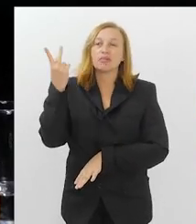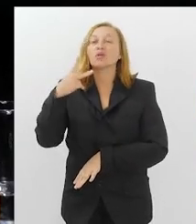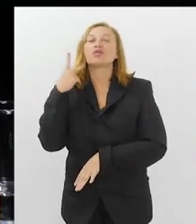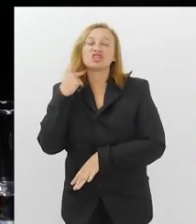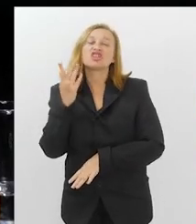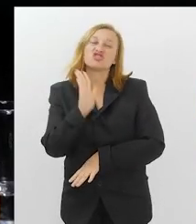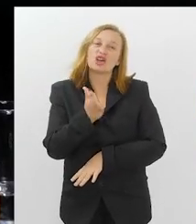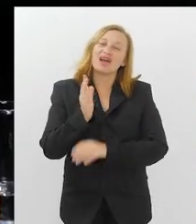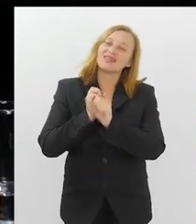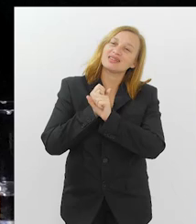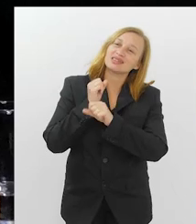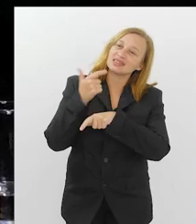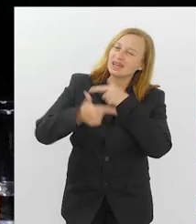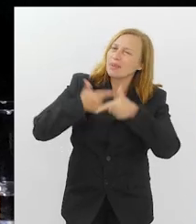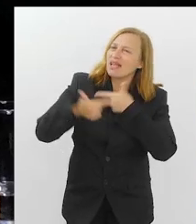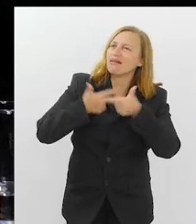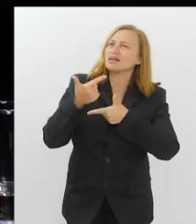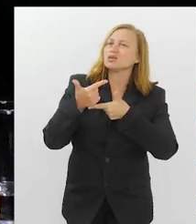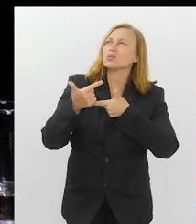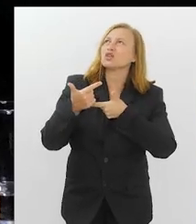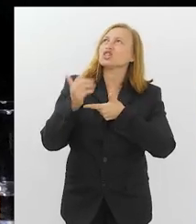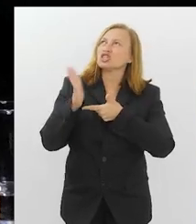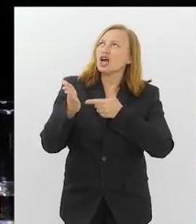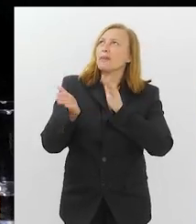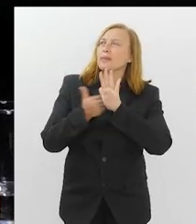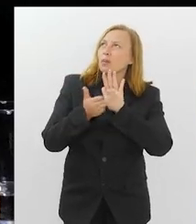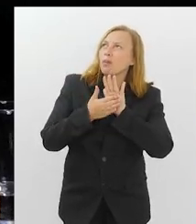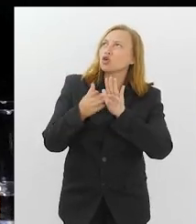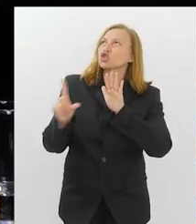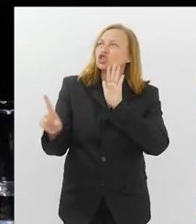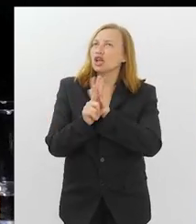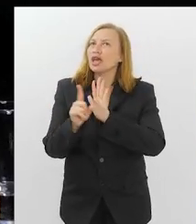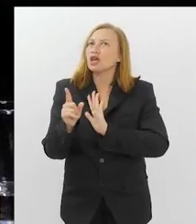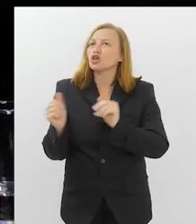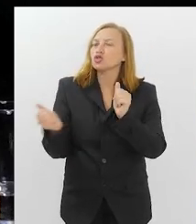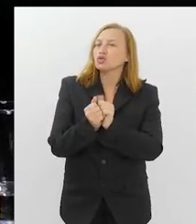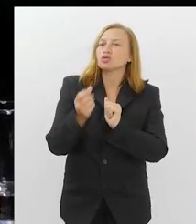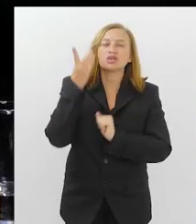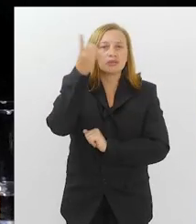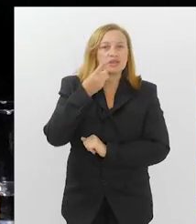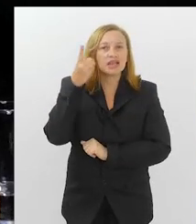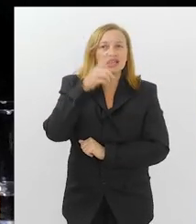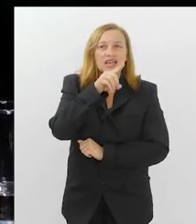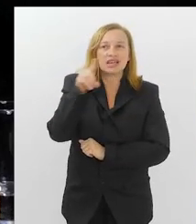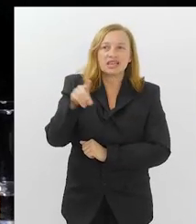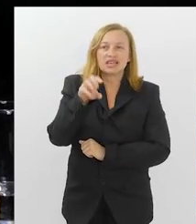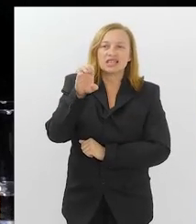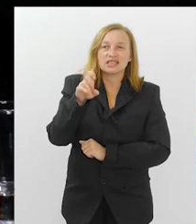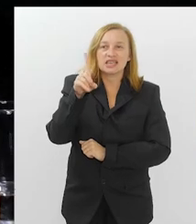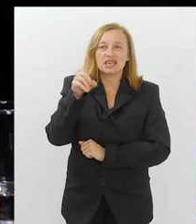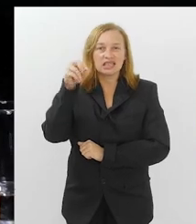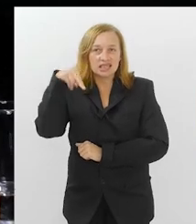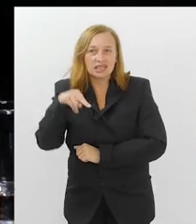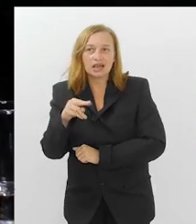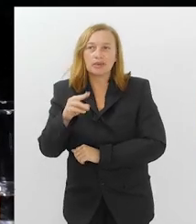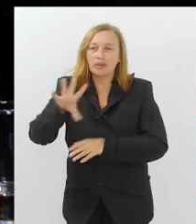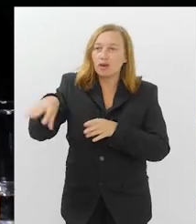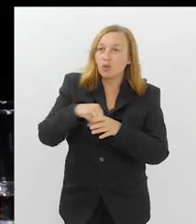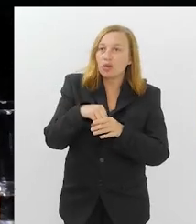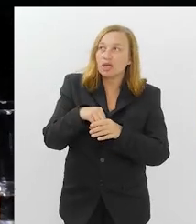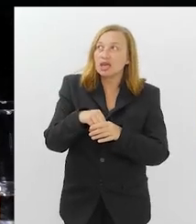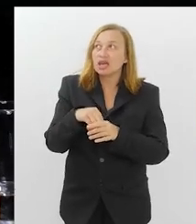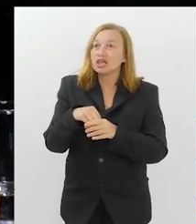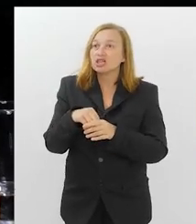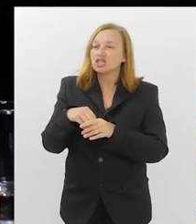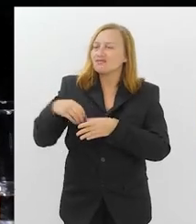Procuradoria, a gente já vinha trabalhando, fizemos uma proposta de lei, eu junto com a deputada Zeidan, né,